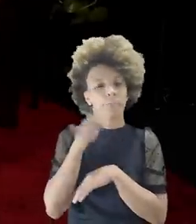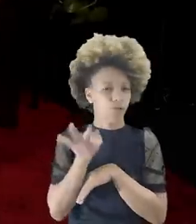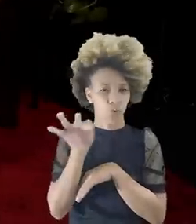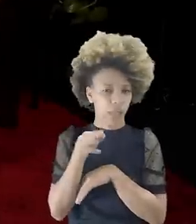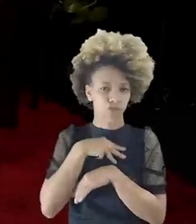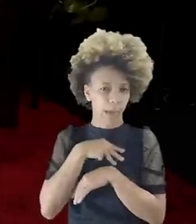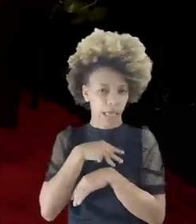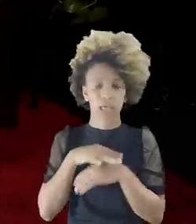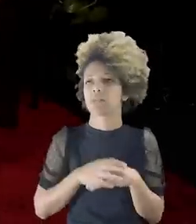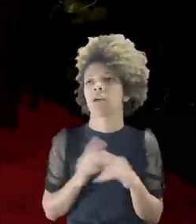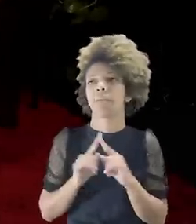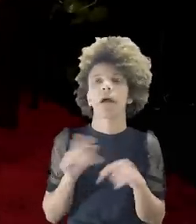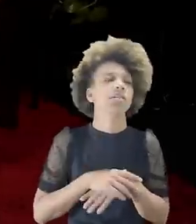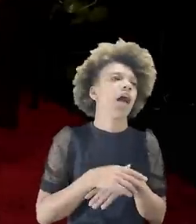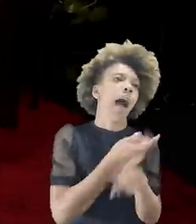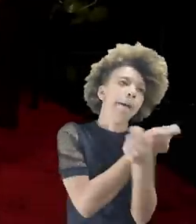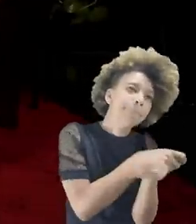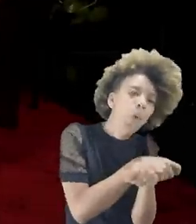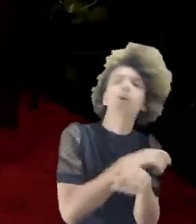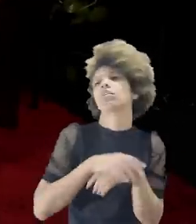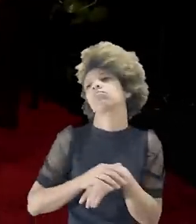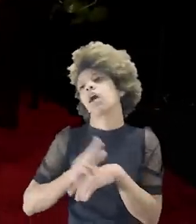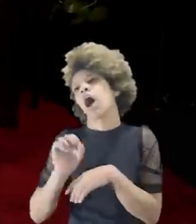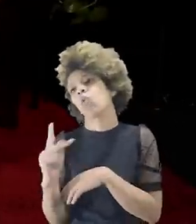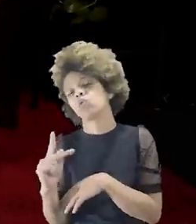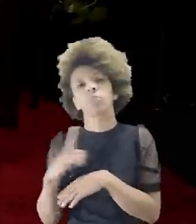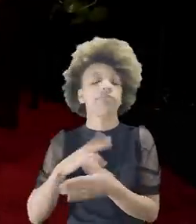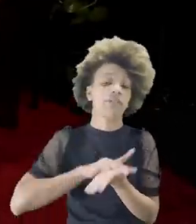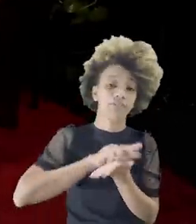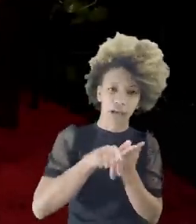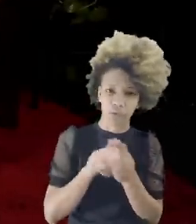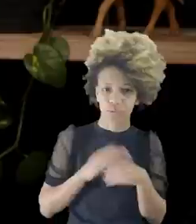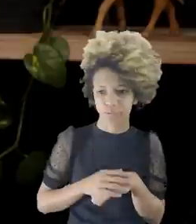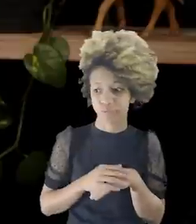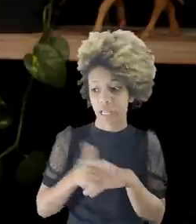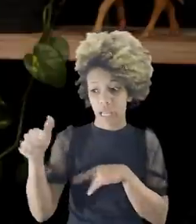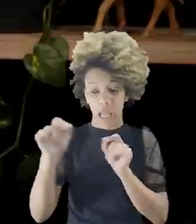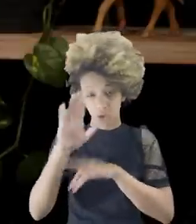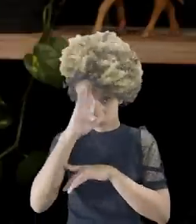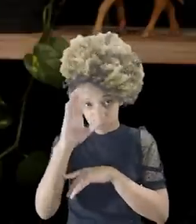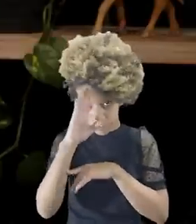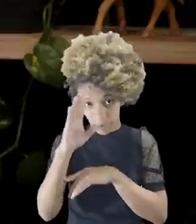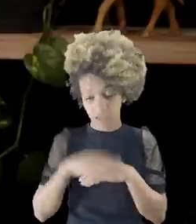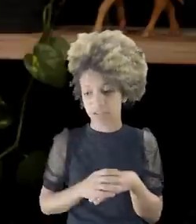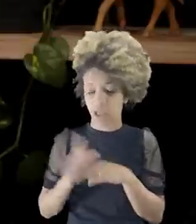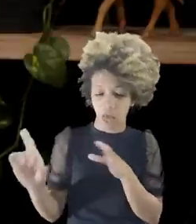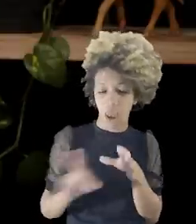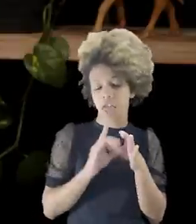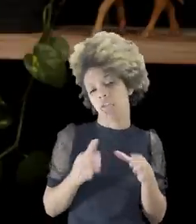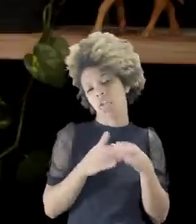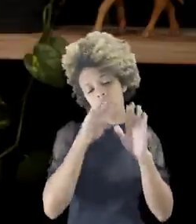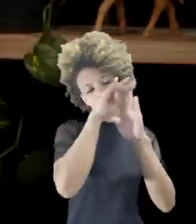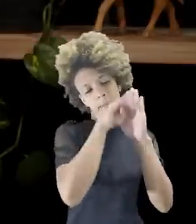o mackenzio Castro em vários jogadores a esses jogadores que se destacam eles